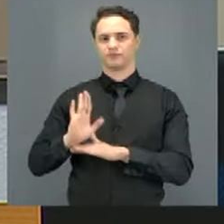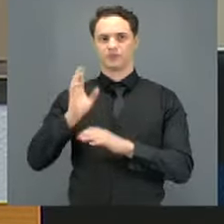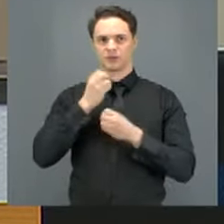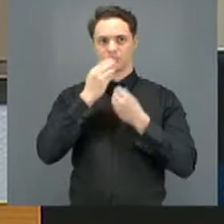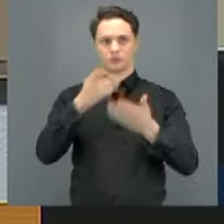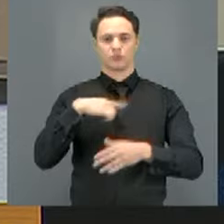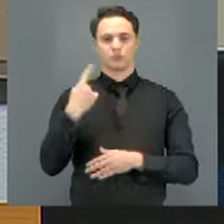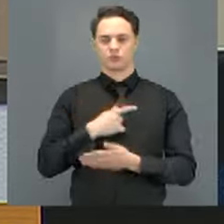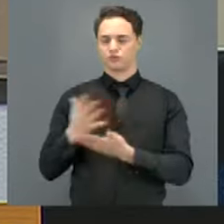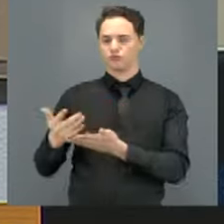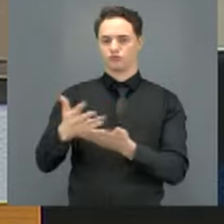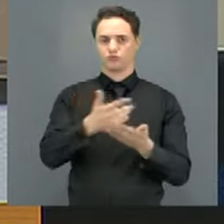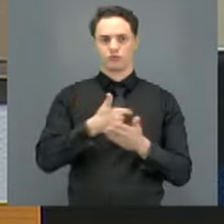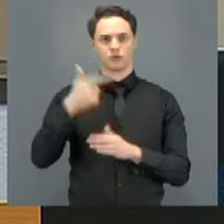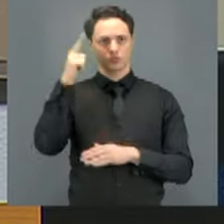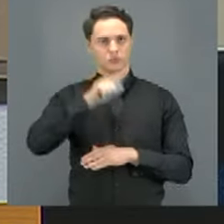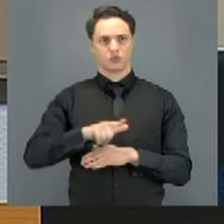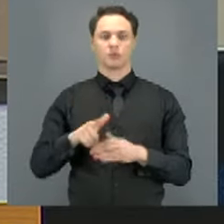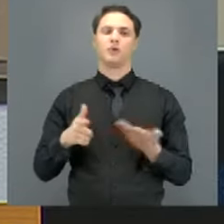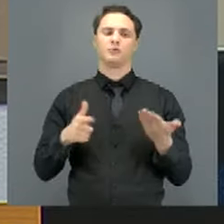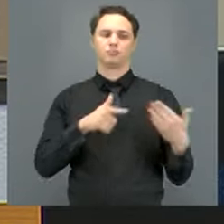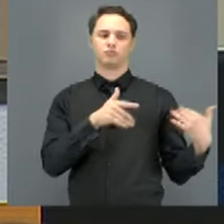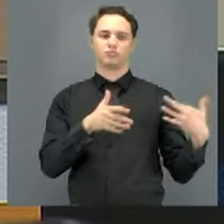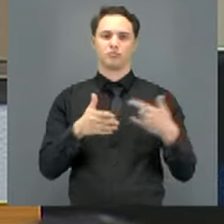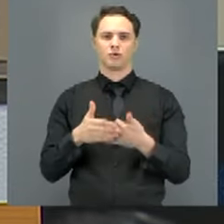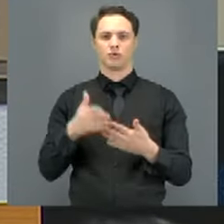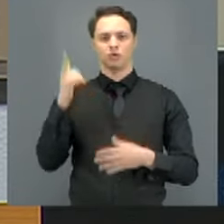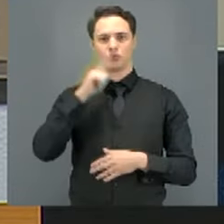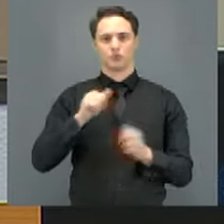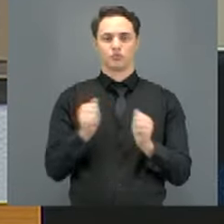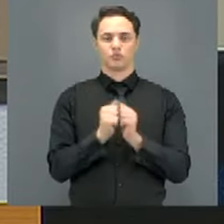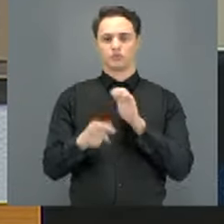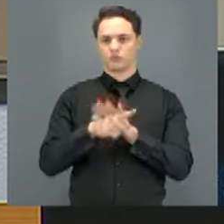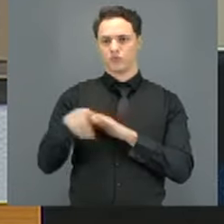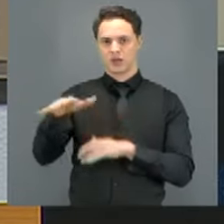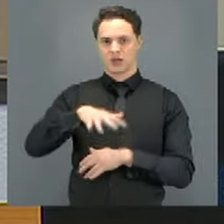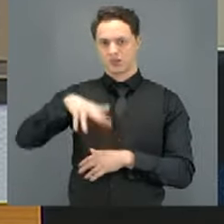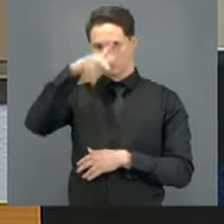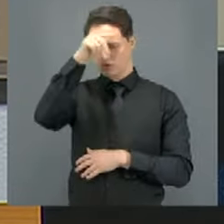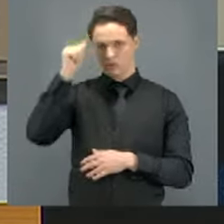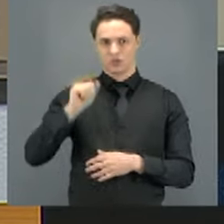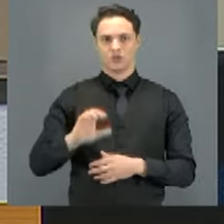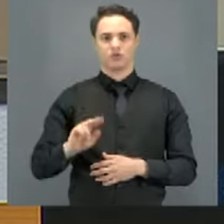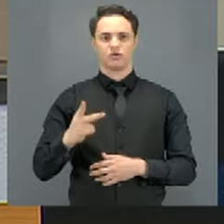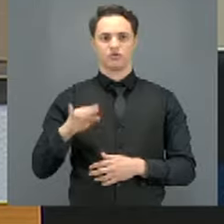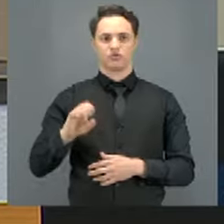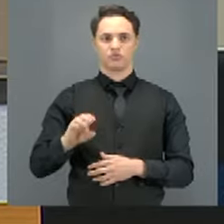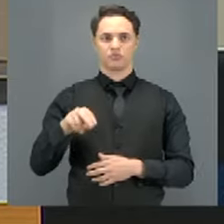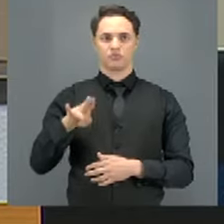nós tiramos e conseguimos lá na reserva Chico Mendes.